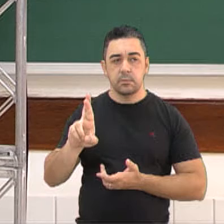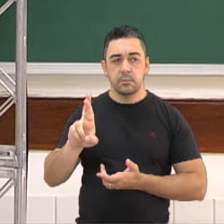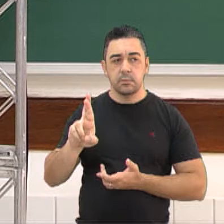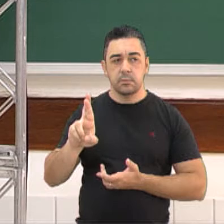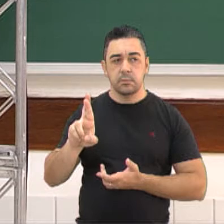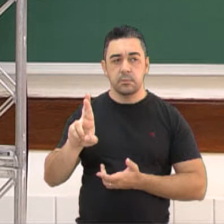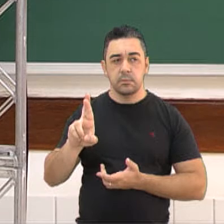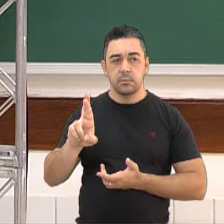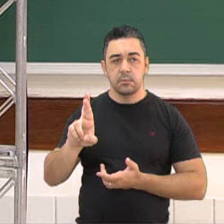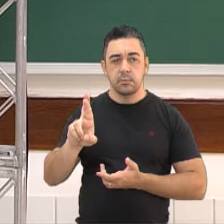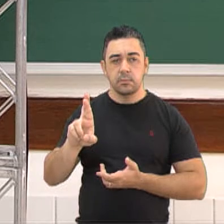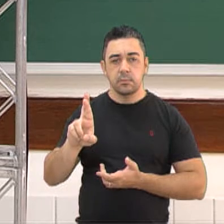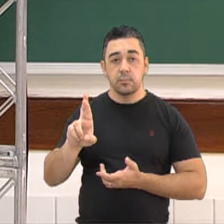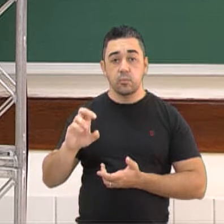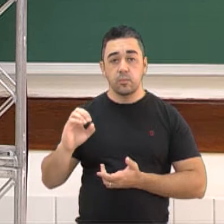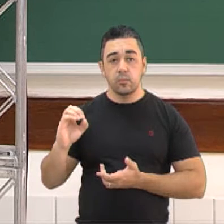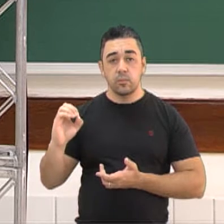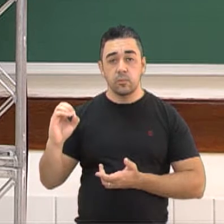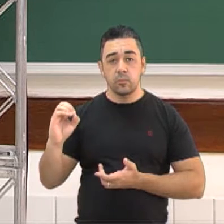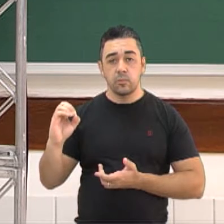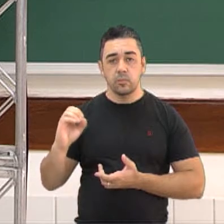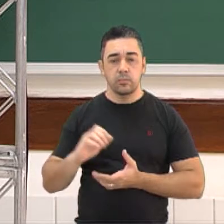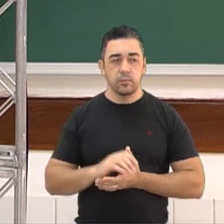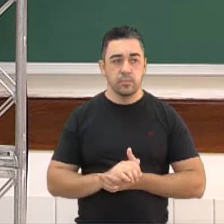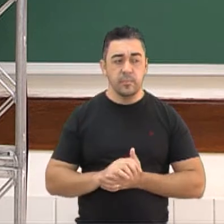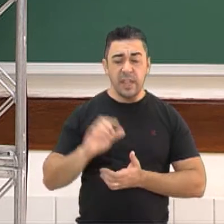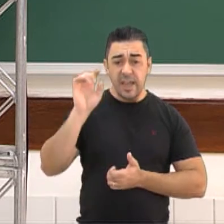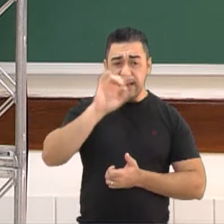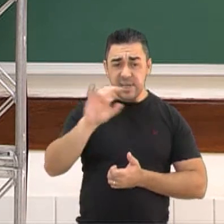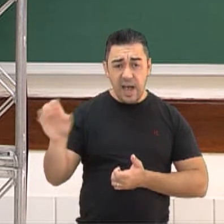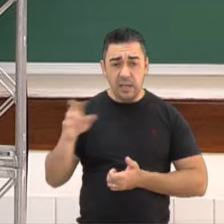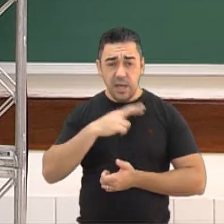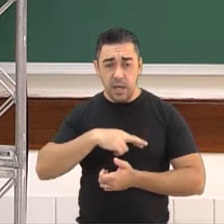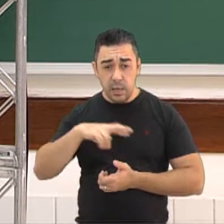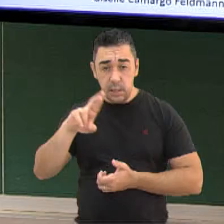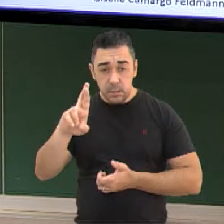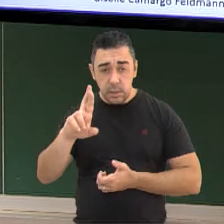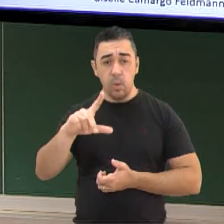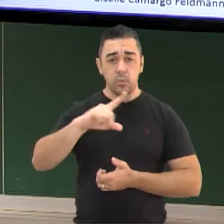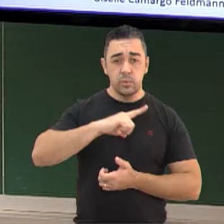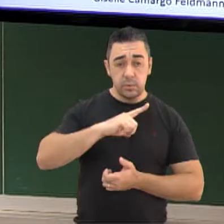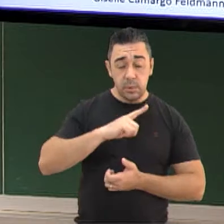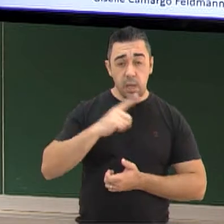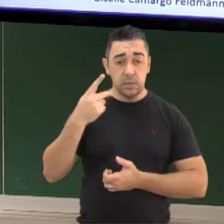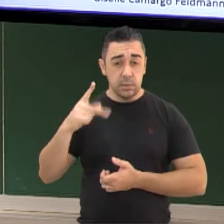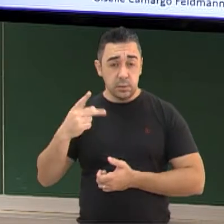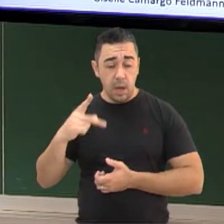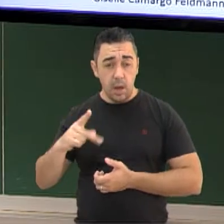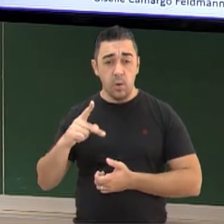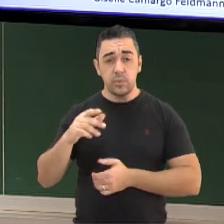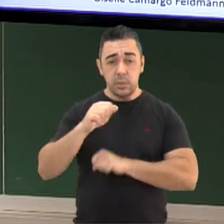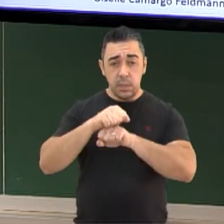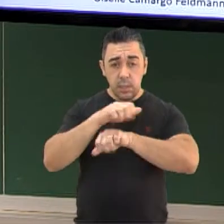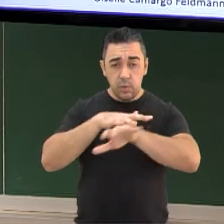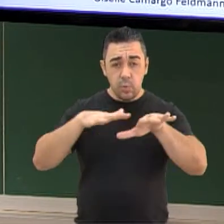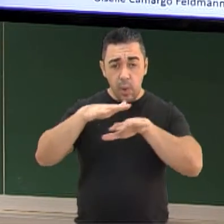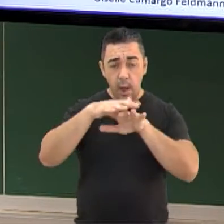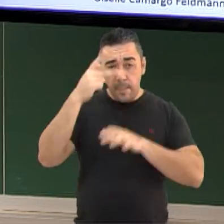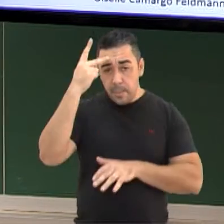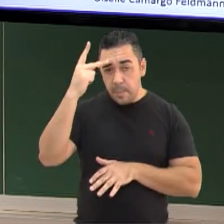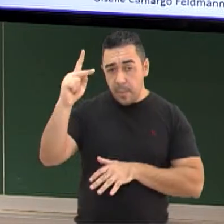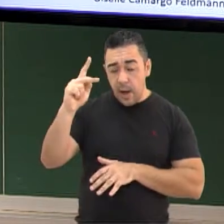relógio, expressar, olho, fica o. Então, cada religião possui seus rituais